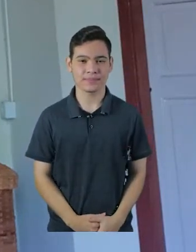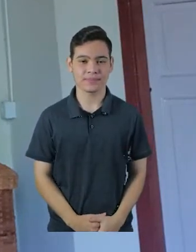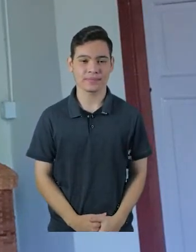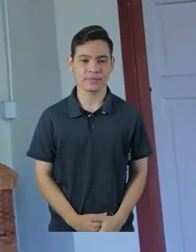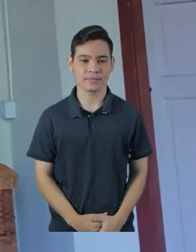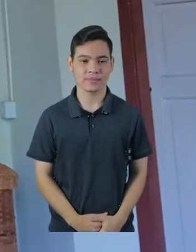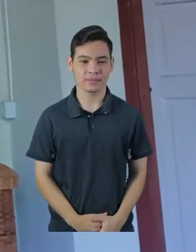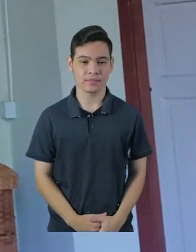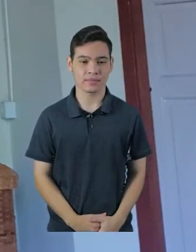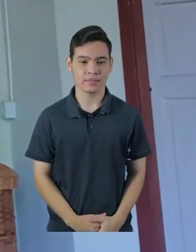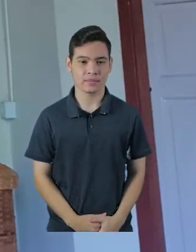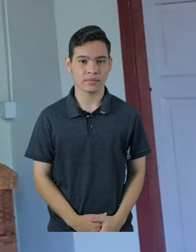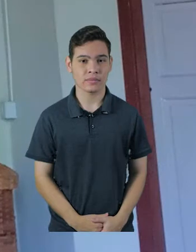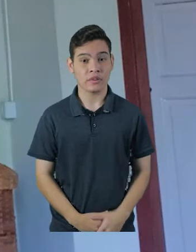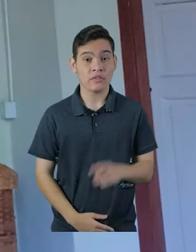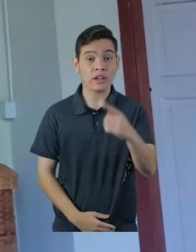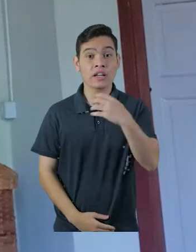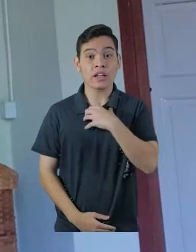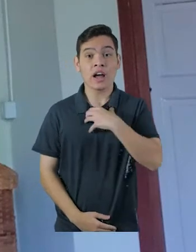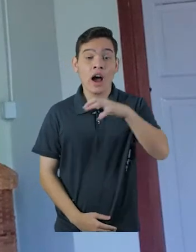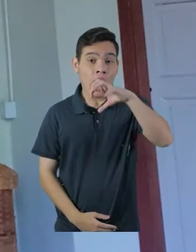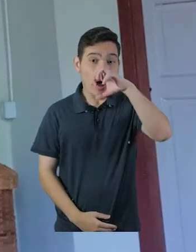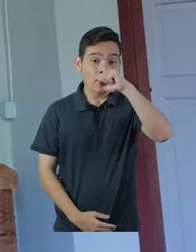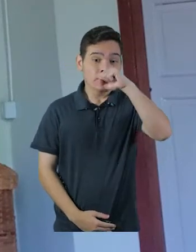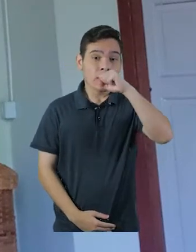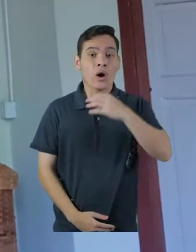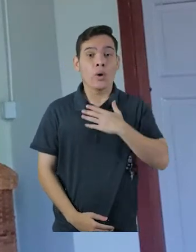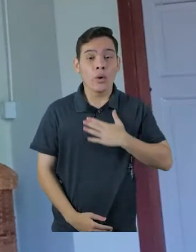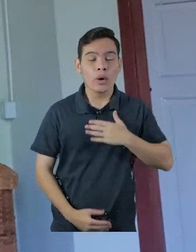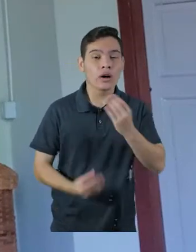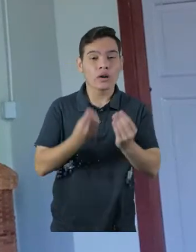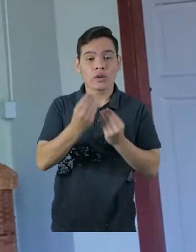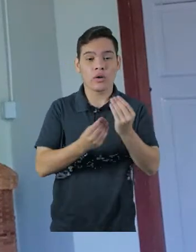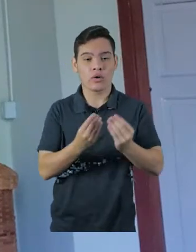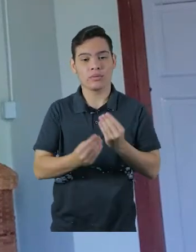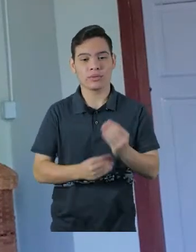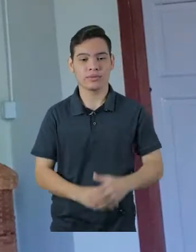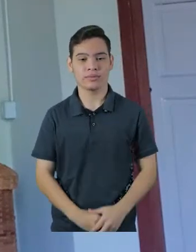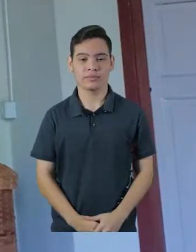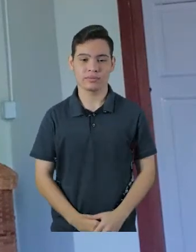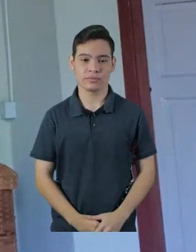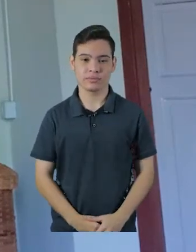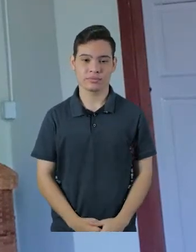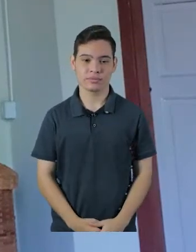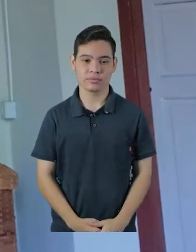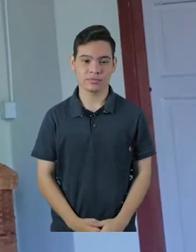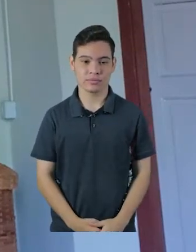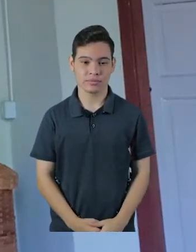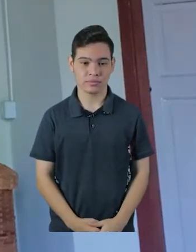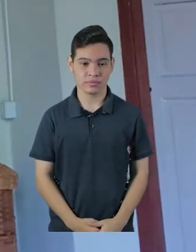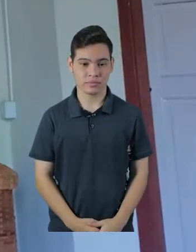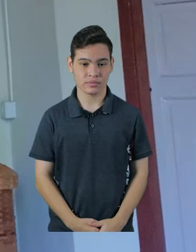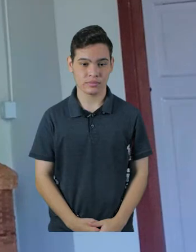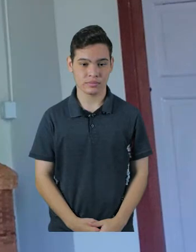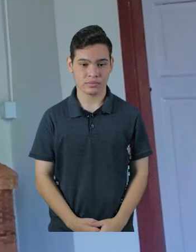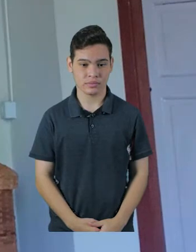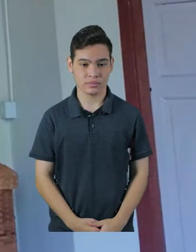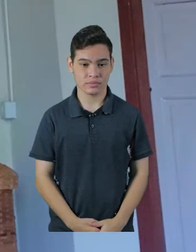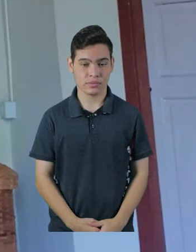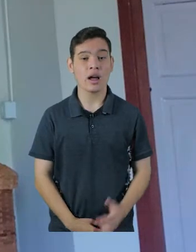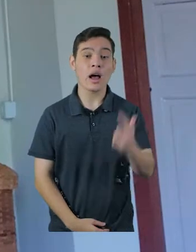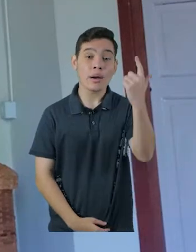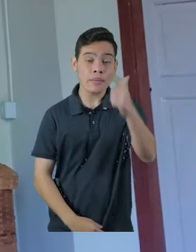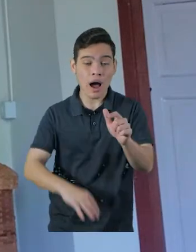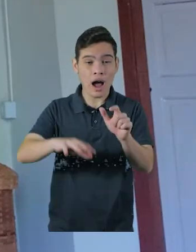observar como modifica a sua respiração, etc. Eu só estou dando as indicações básicas.